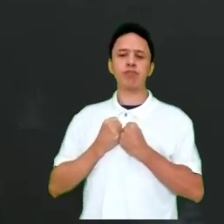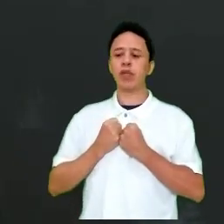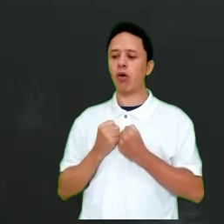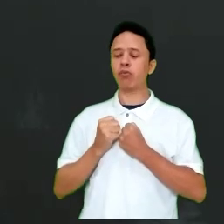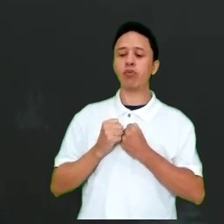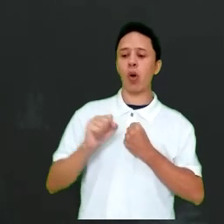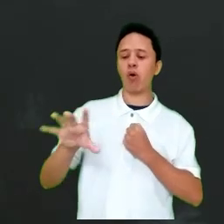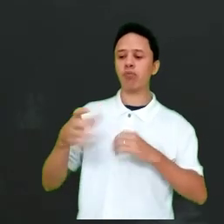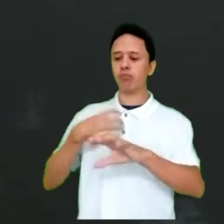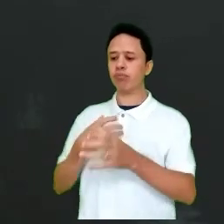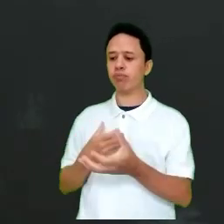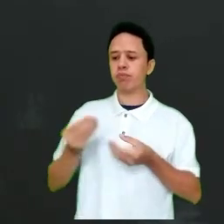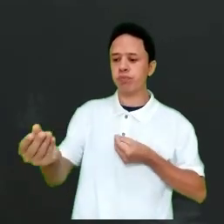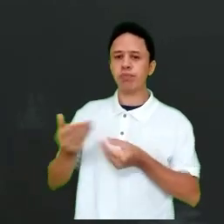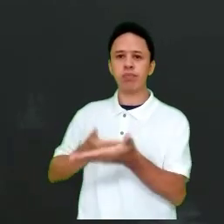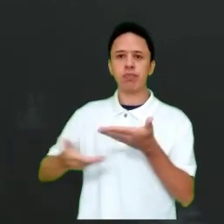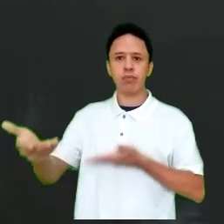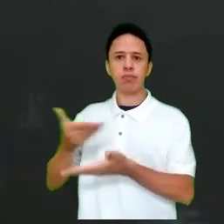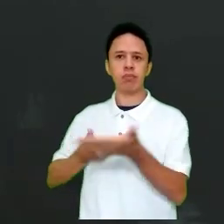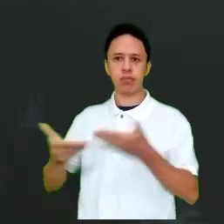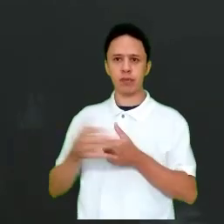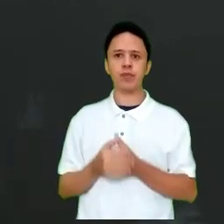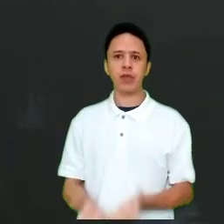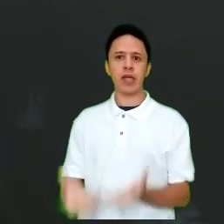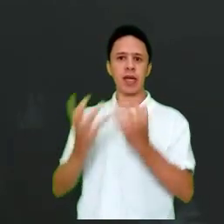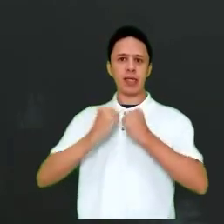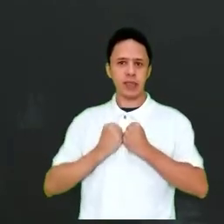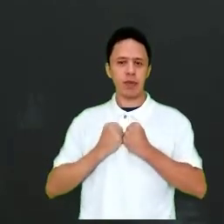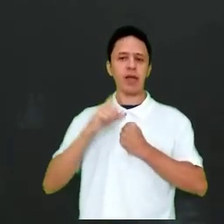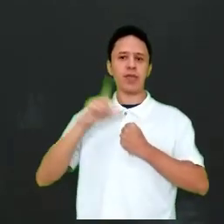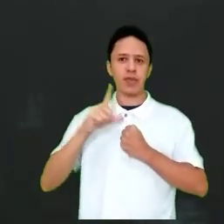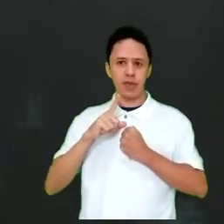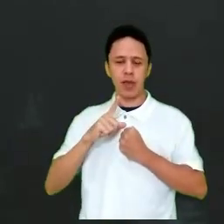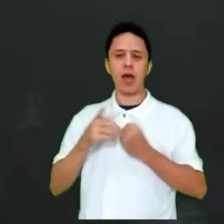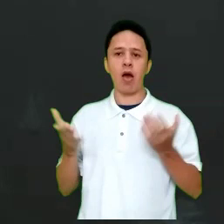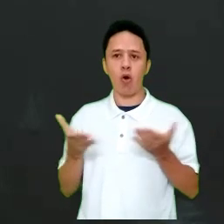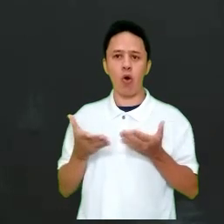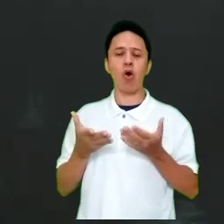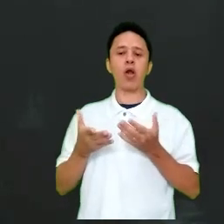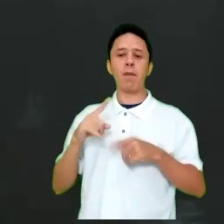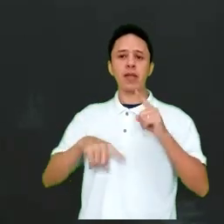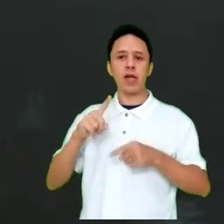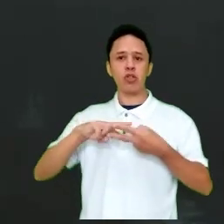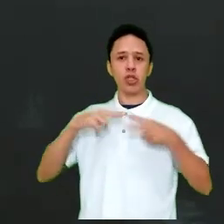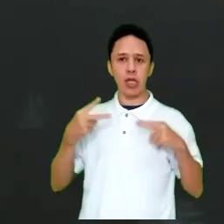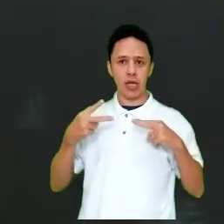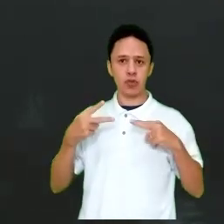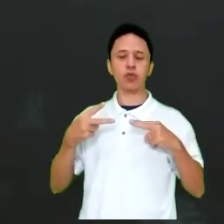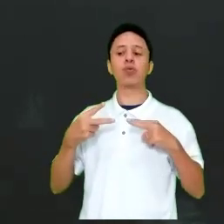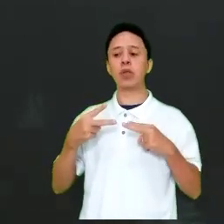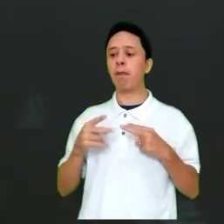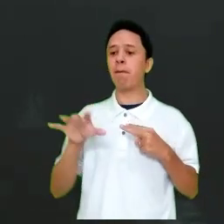compartilham parte do seu material genético, então a receptora ela tem agora um plus. Ela tem um material